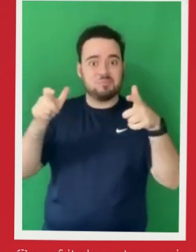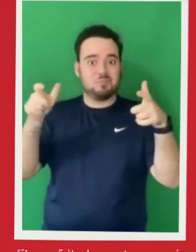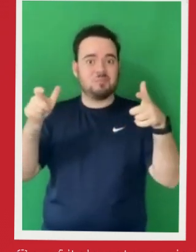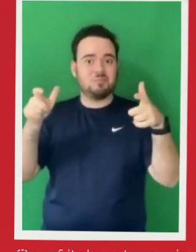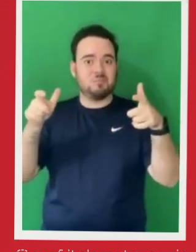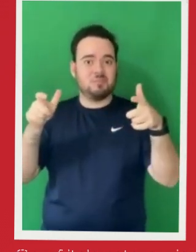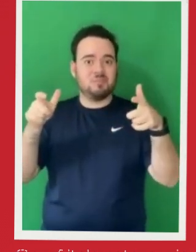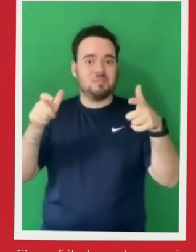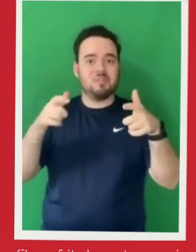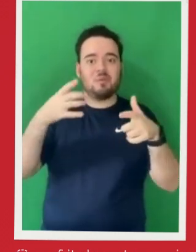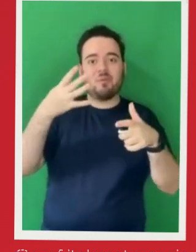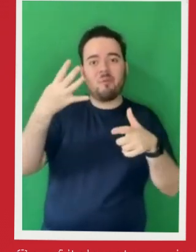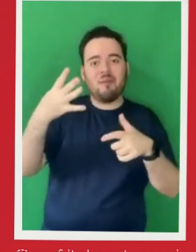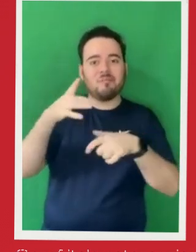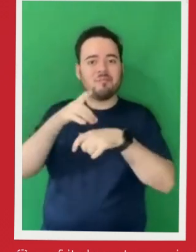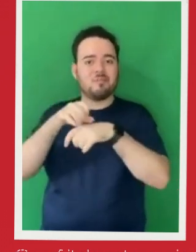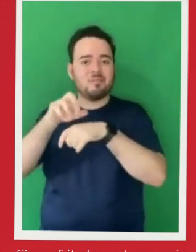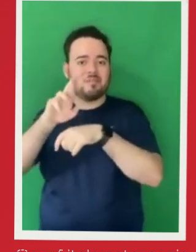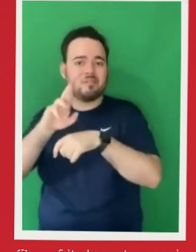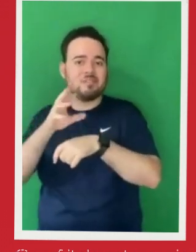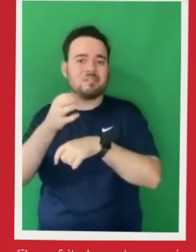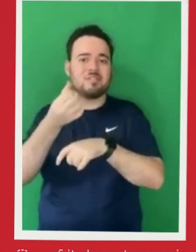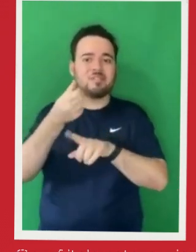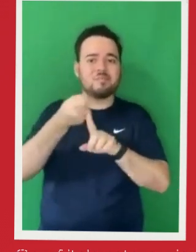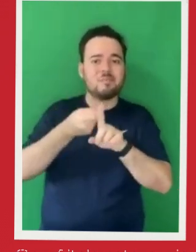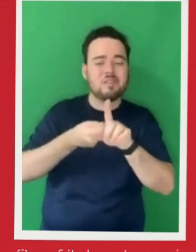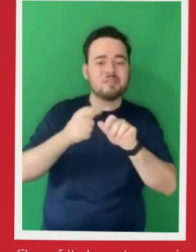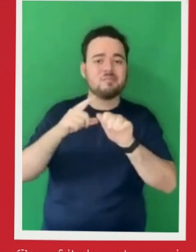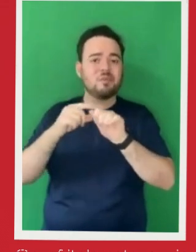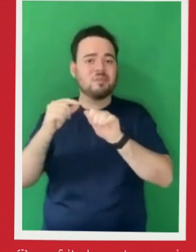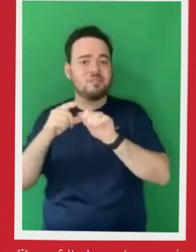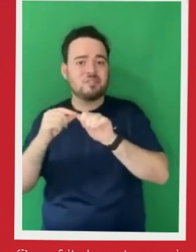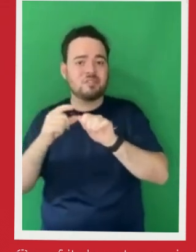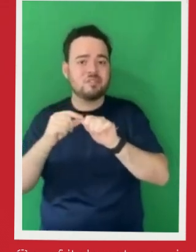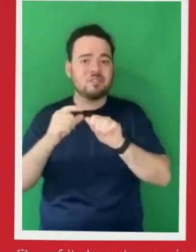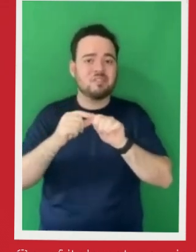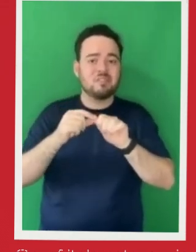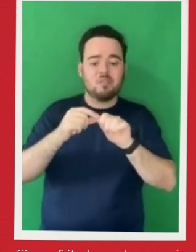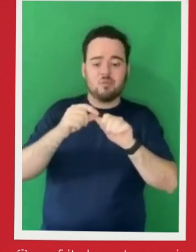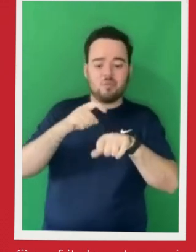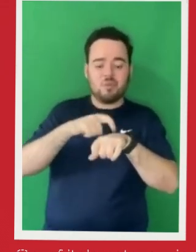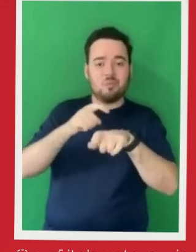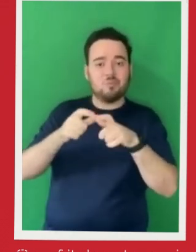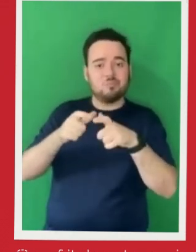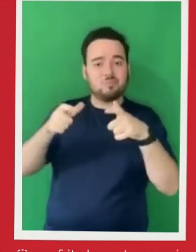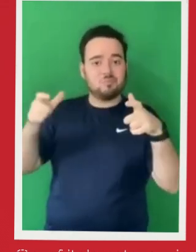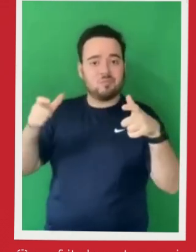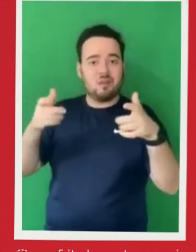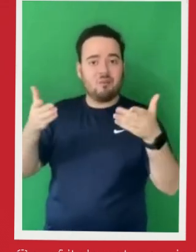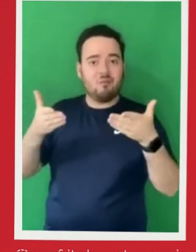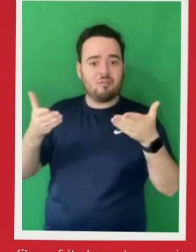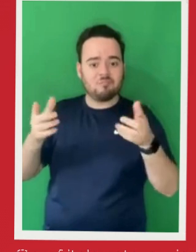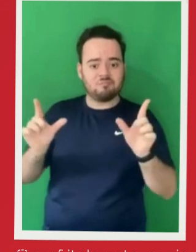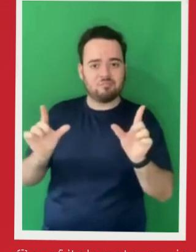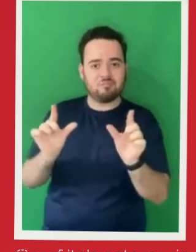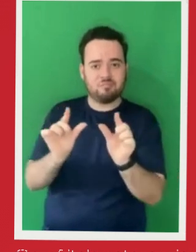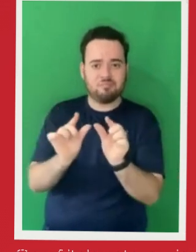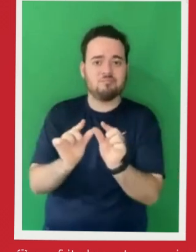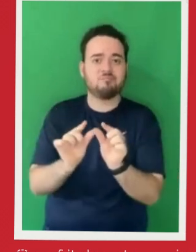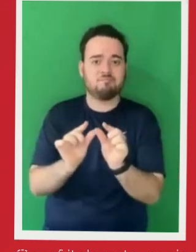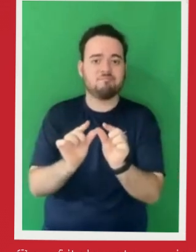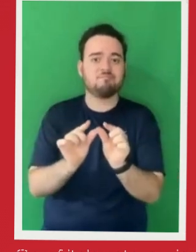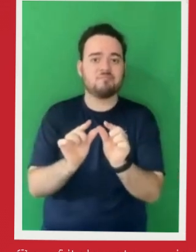a graduação, 2 anos para o mestrado, 4 para o doutorado, 6 meses para um artigo, ele parecia assim e ele passa a ficar assim,